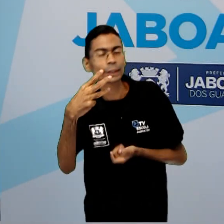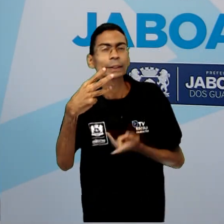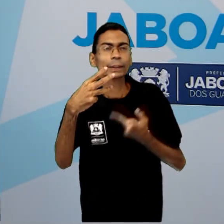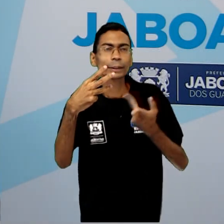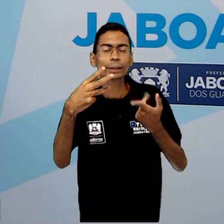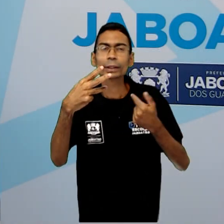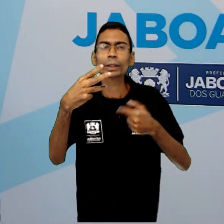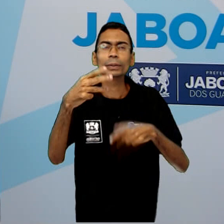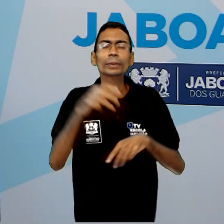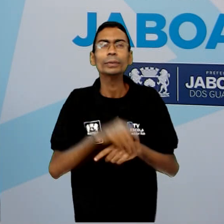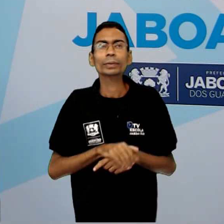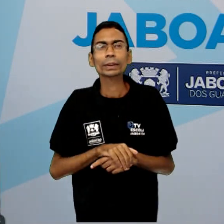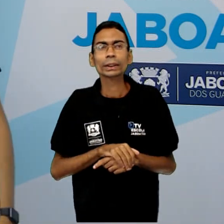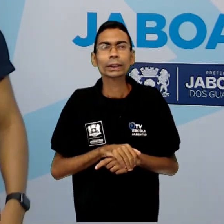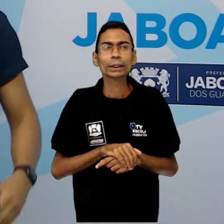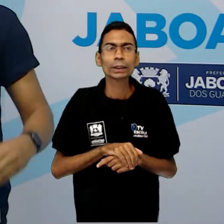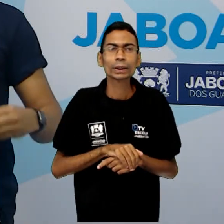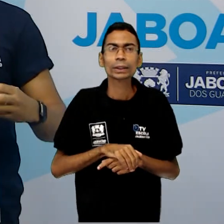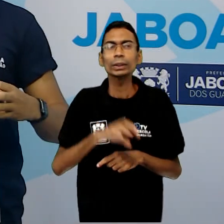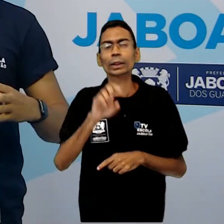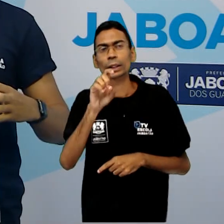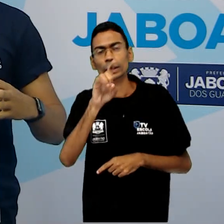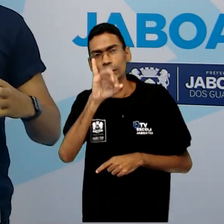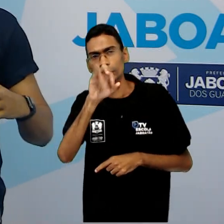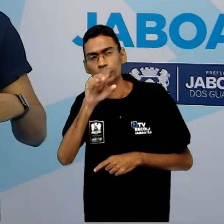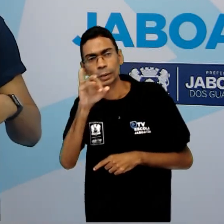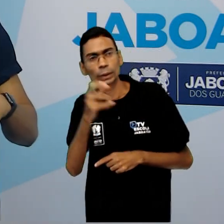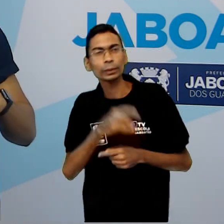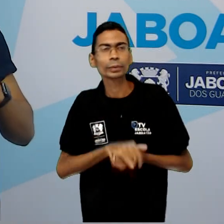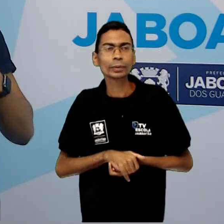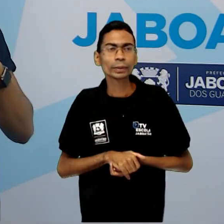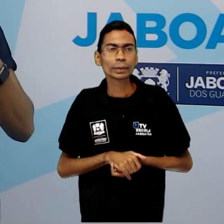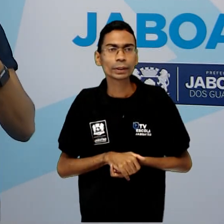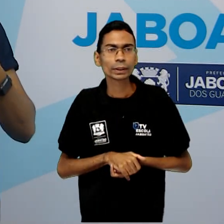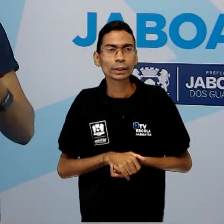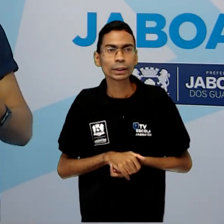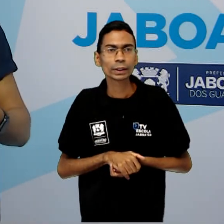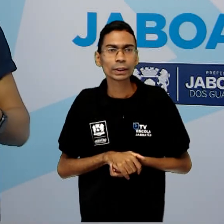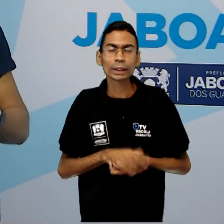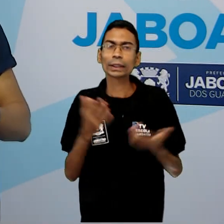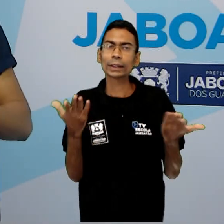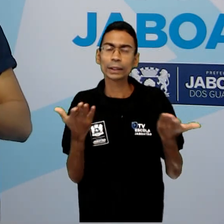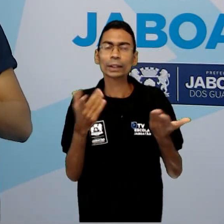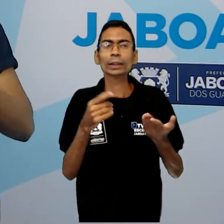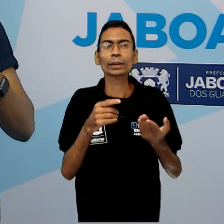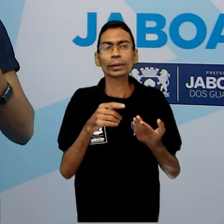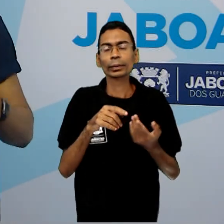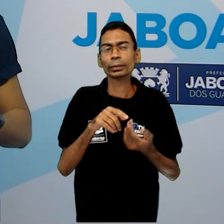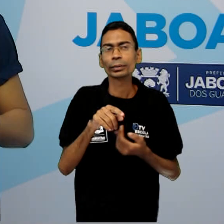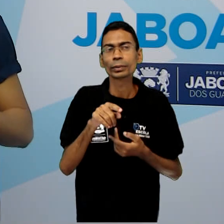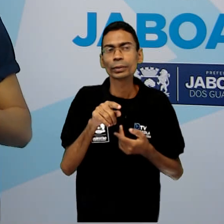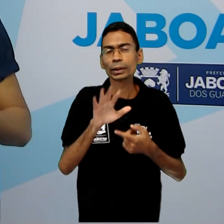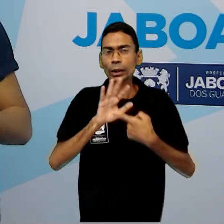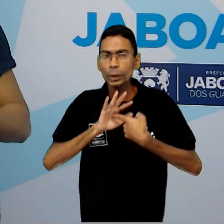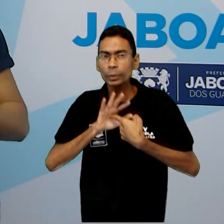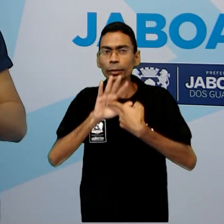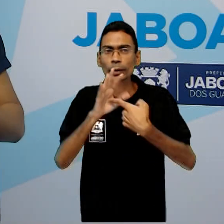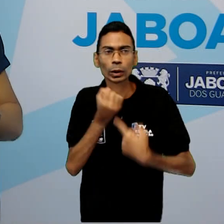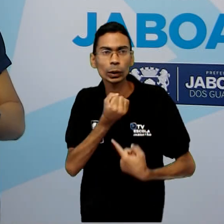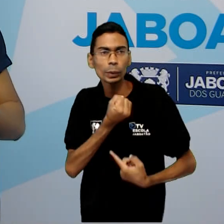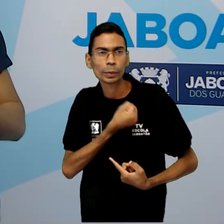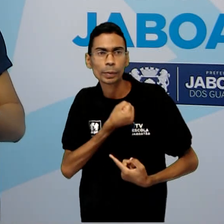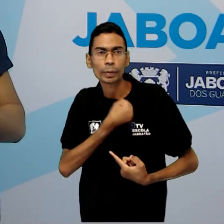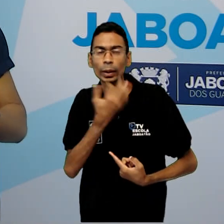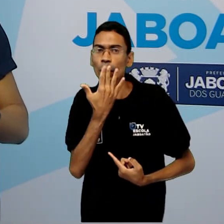O número que fica acima do traço indica a quantidade de partes que nós queremos representar, ou que foram coloridas